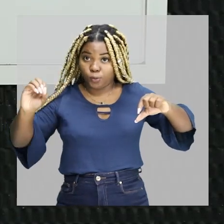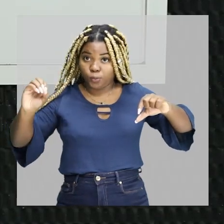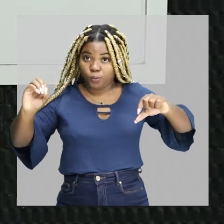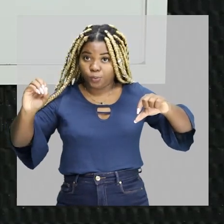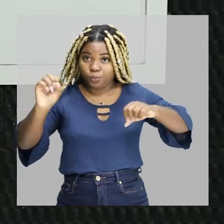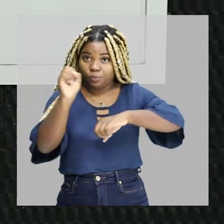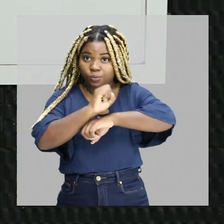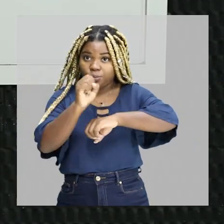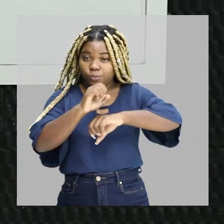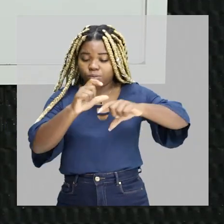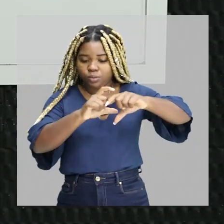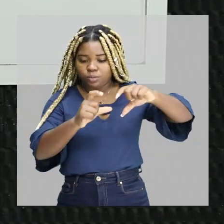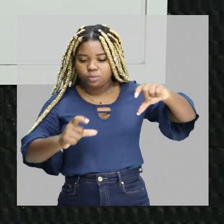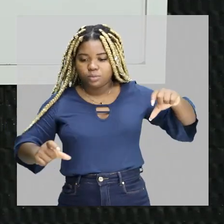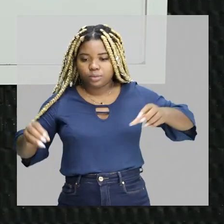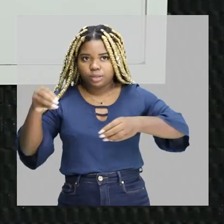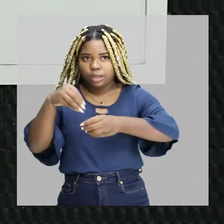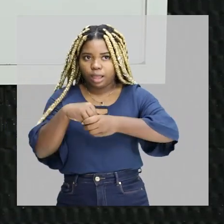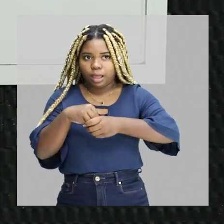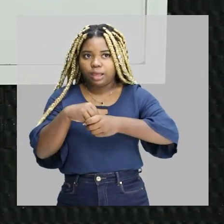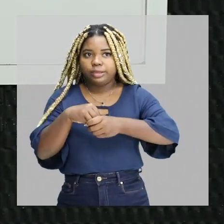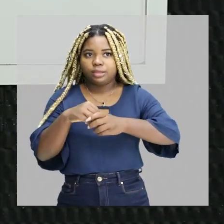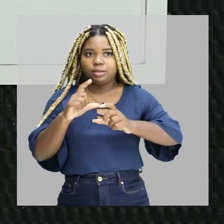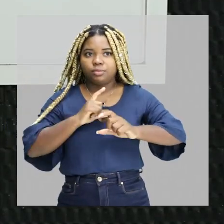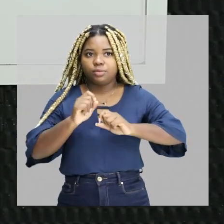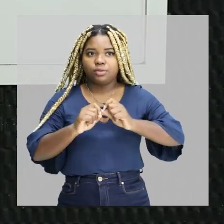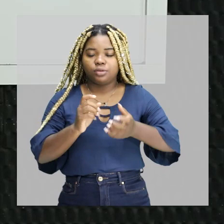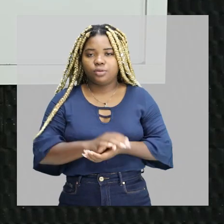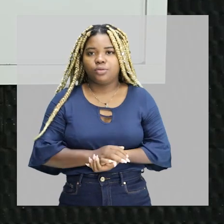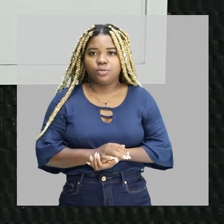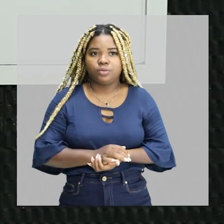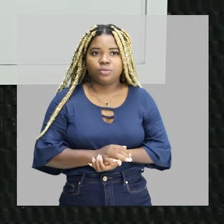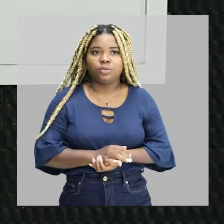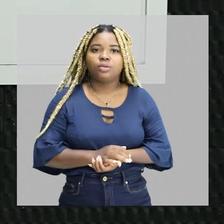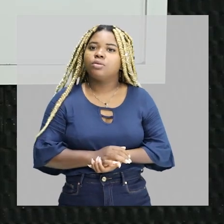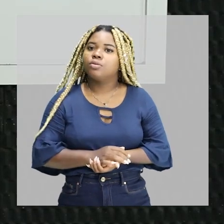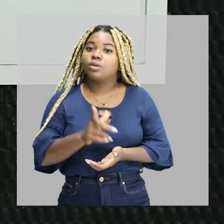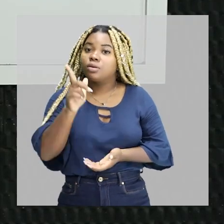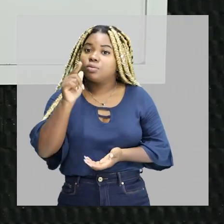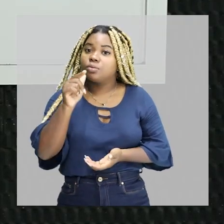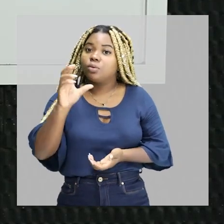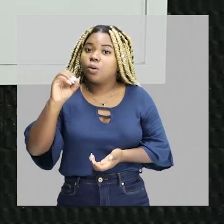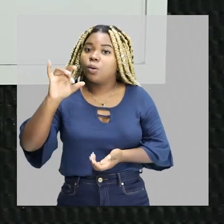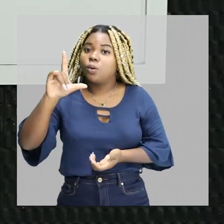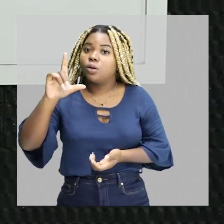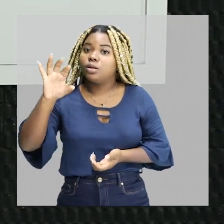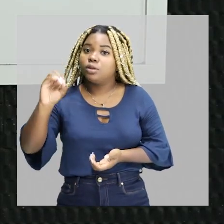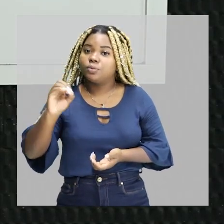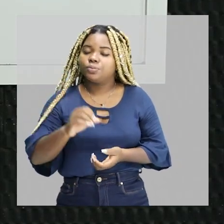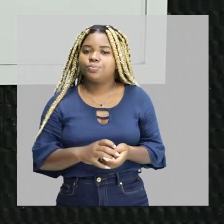Logicamente que dentro dele nós vamos ter um fluido, né? No caso um líquido, um óleo, né?